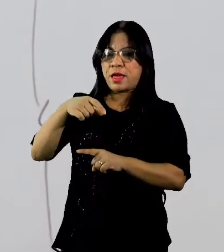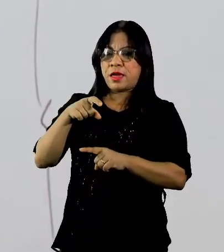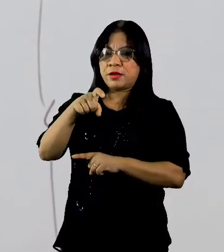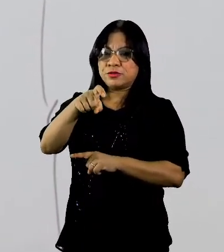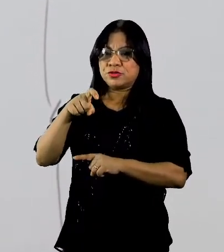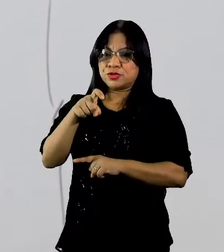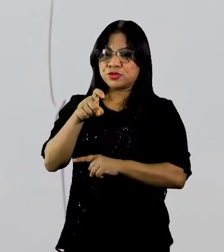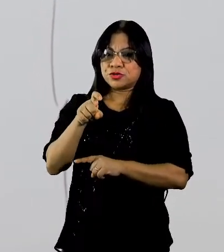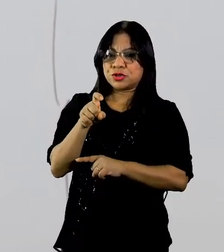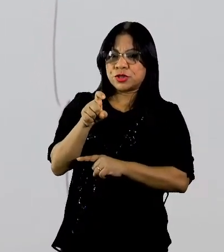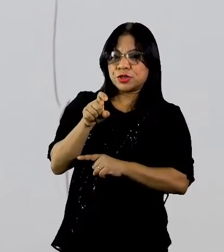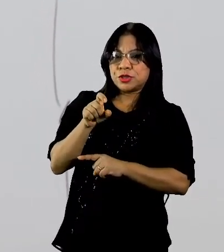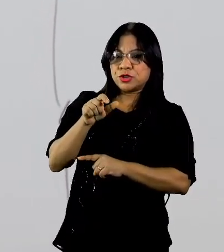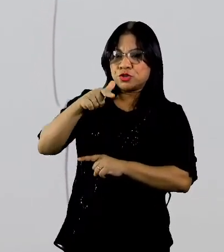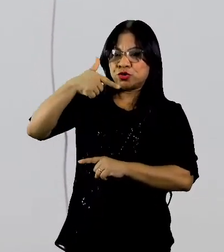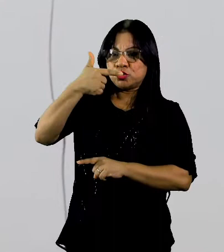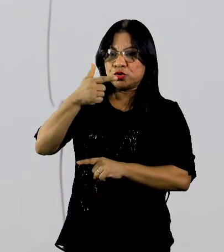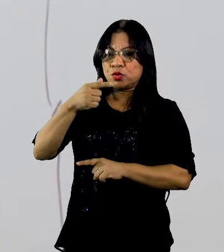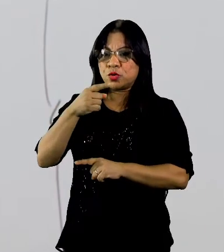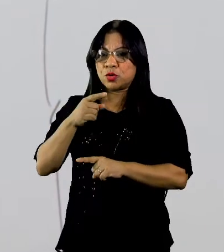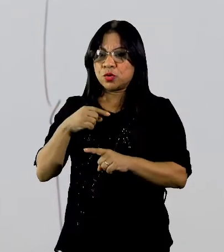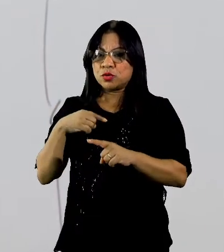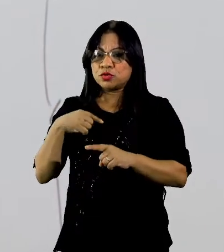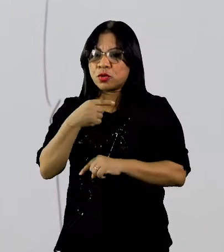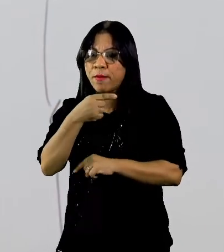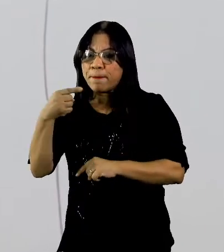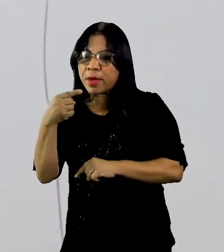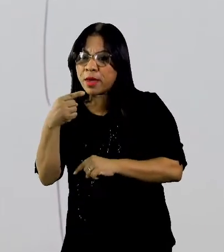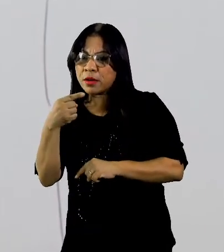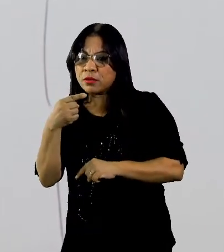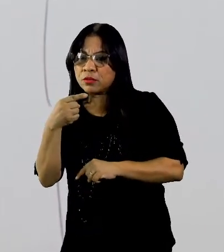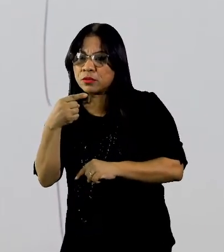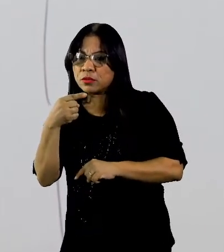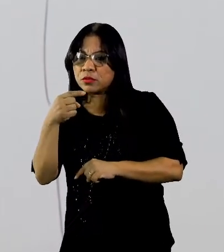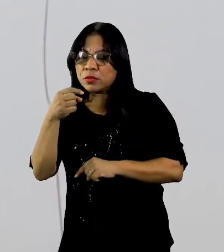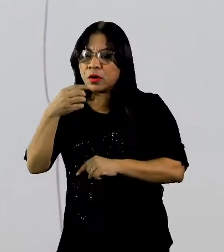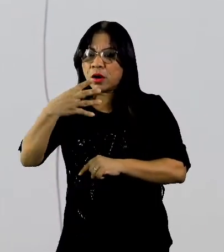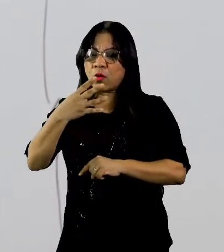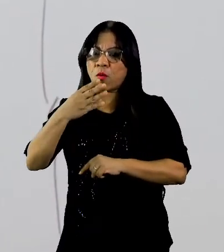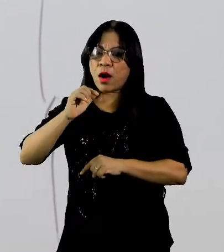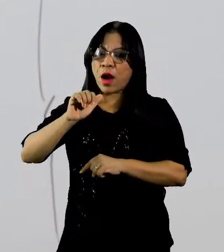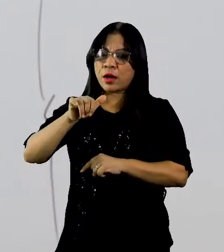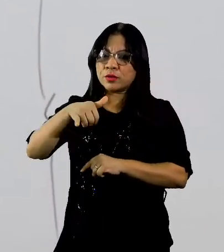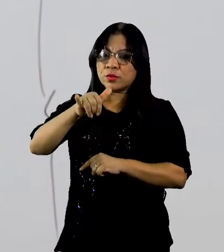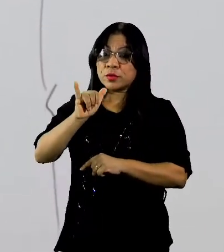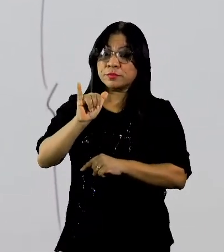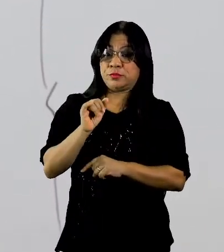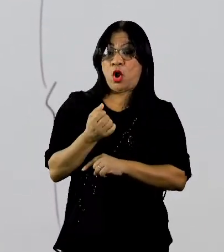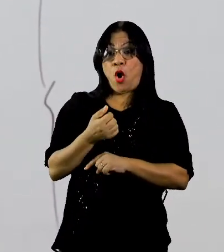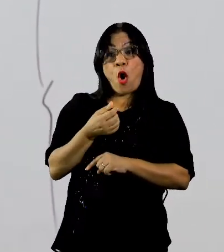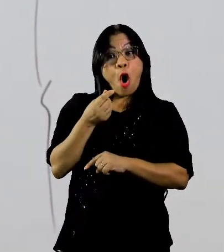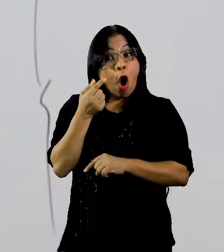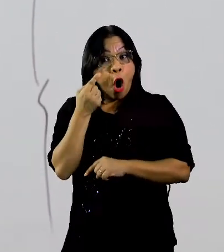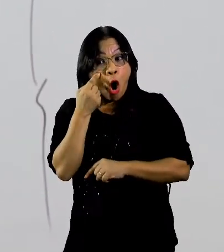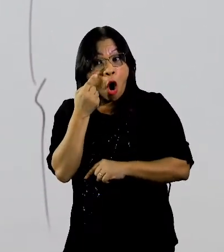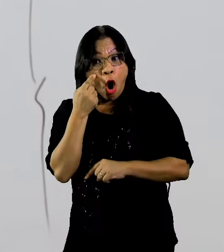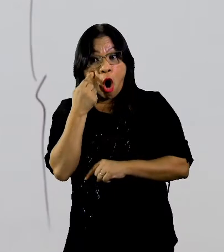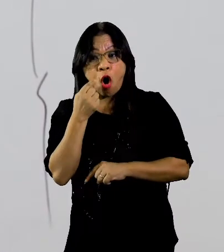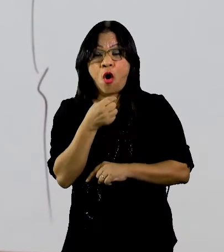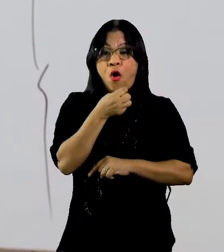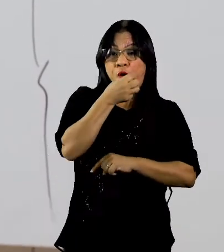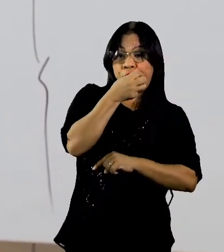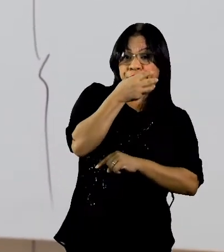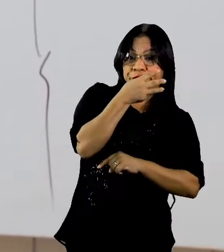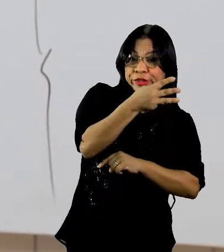entre si. Observe, eu tenho 3x ao quadrado semelhante a menos 7x